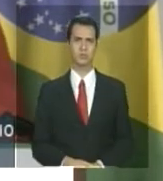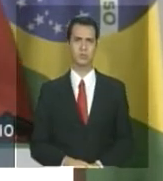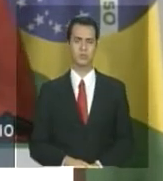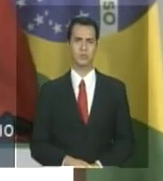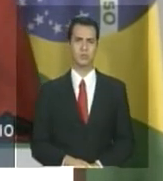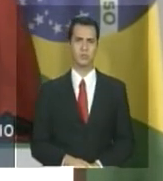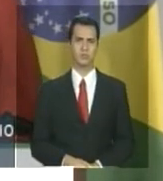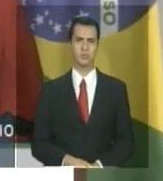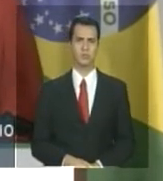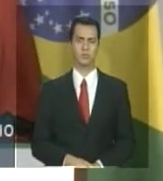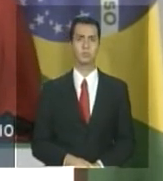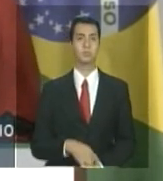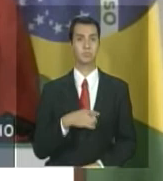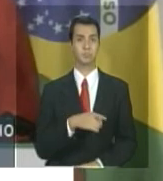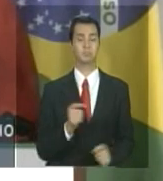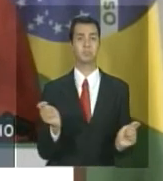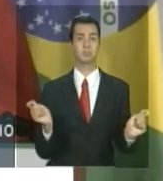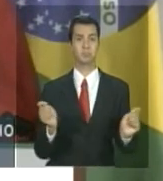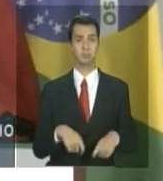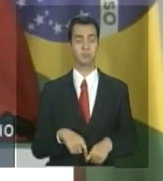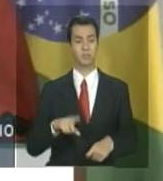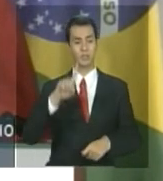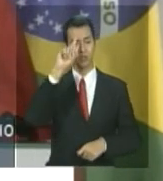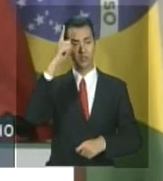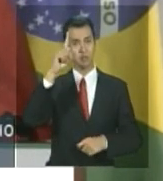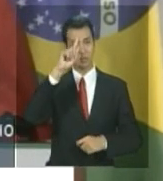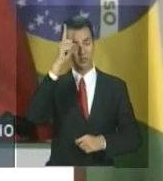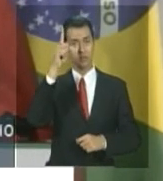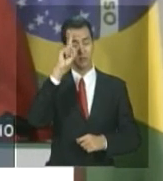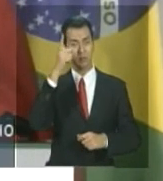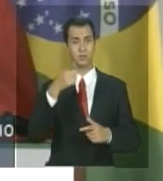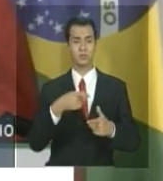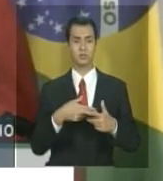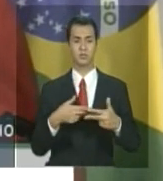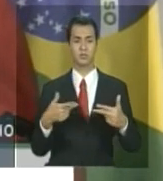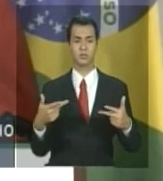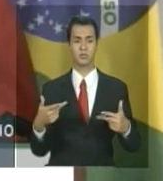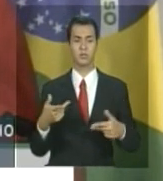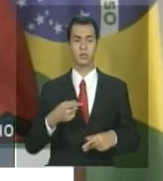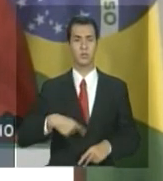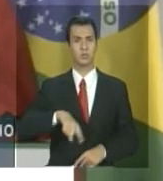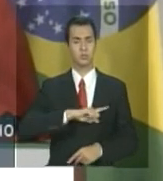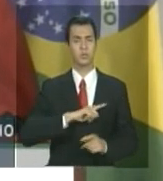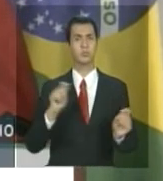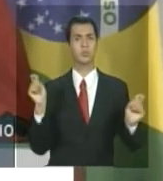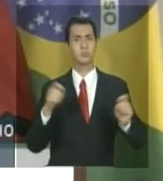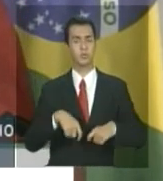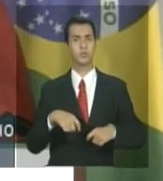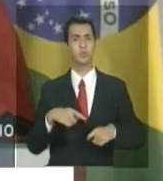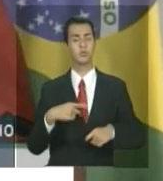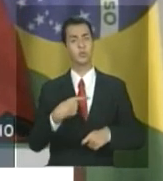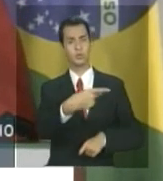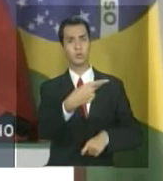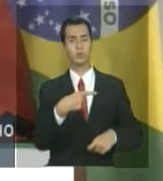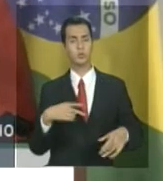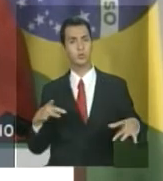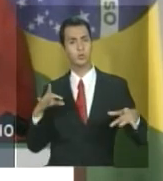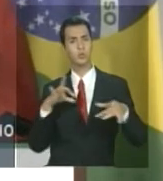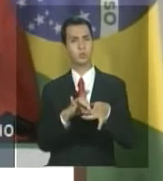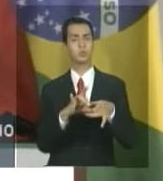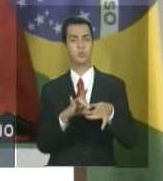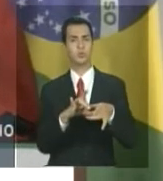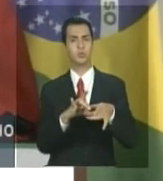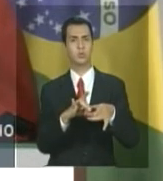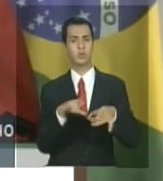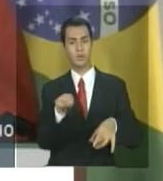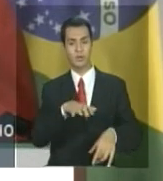mesmo tempo, com a capacidade enorme de inovação, nós podemos, em conjunto, encontrar áreas de parceria